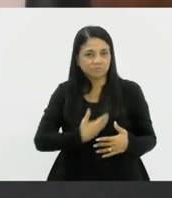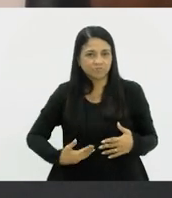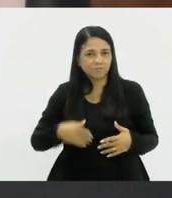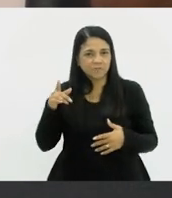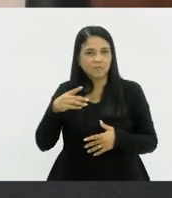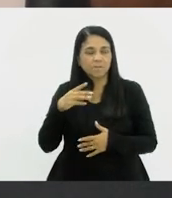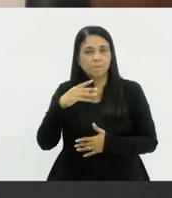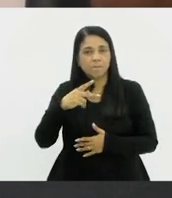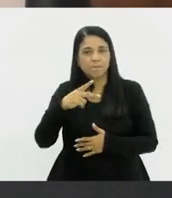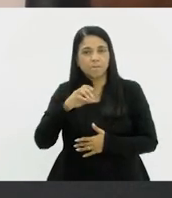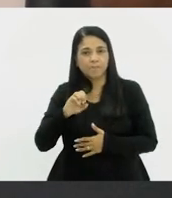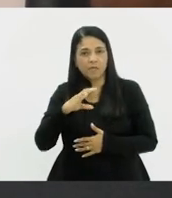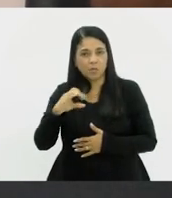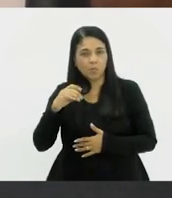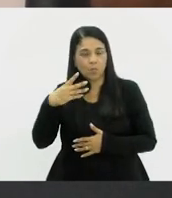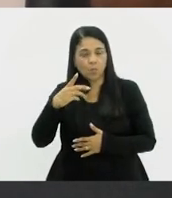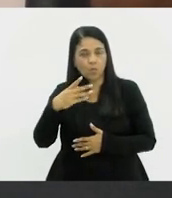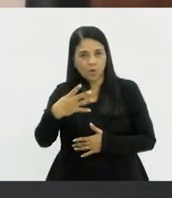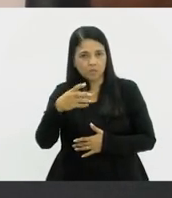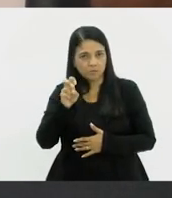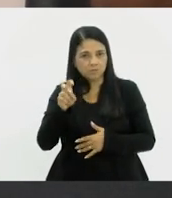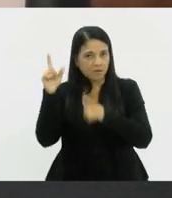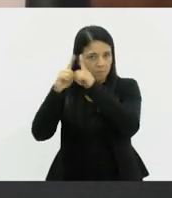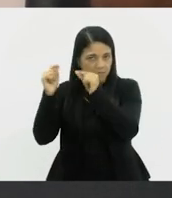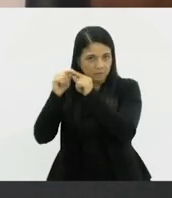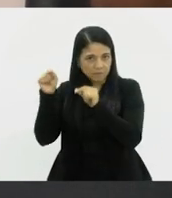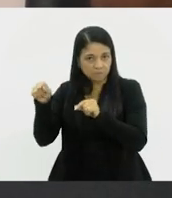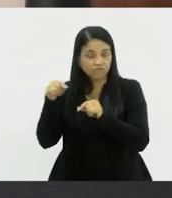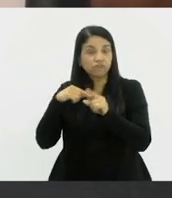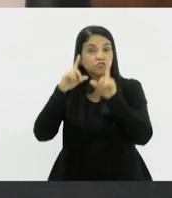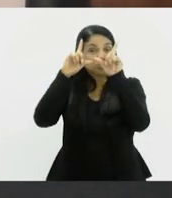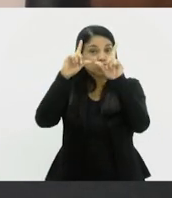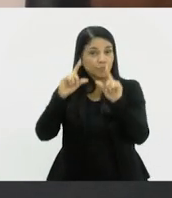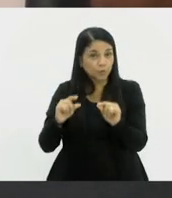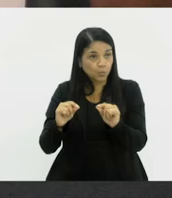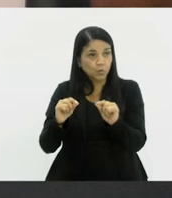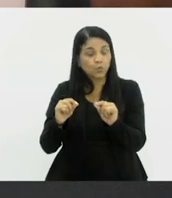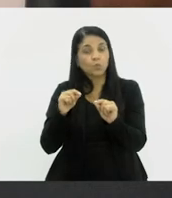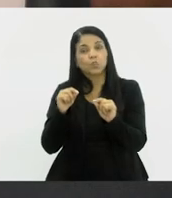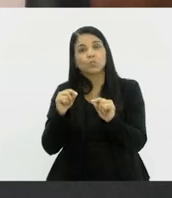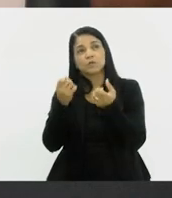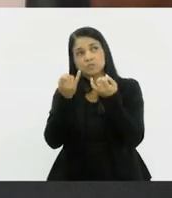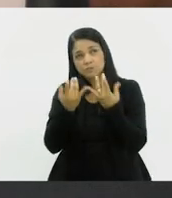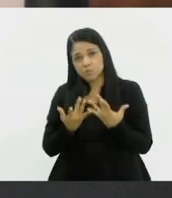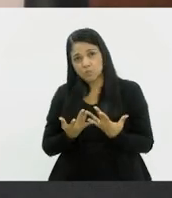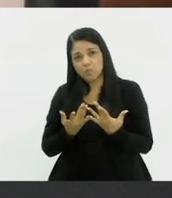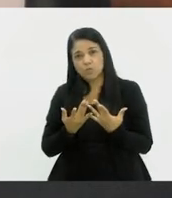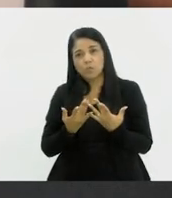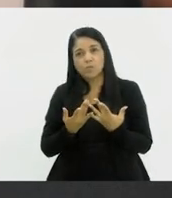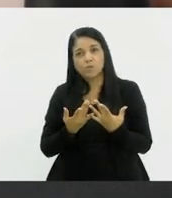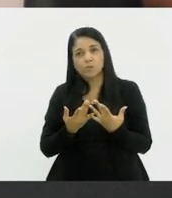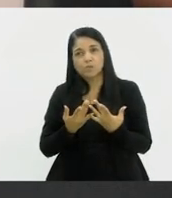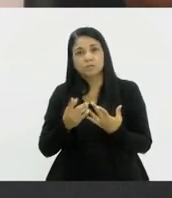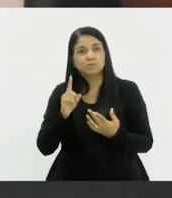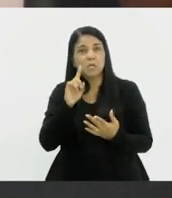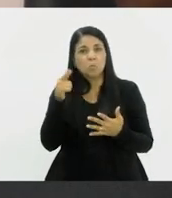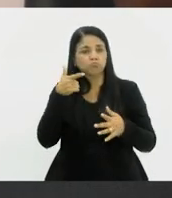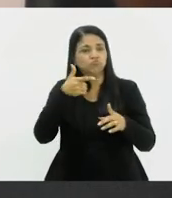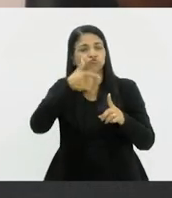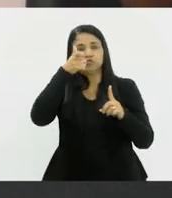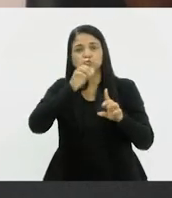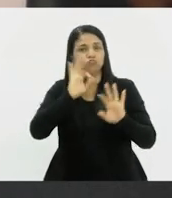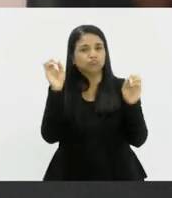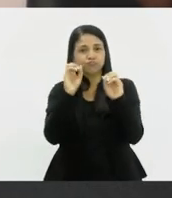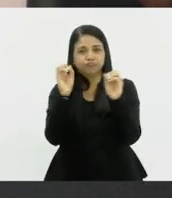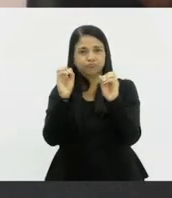lá em Brasília né nos rememorou que essa diminuição se deu sem eh disparar um tiro apenas